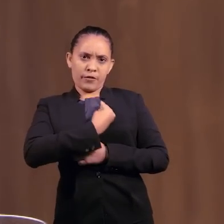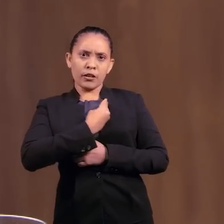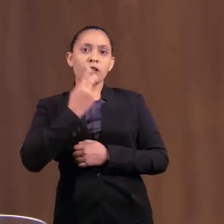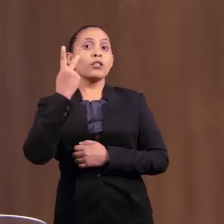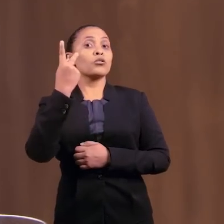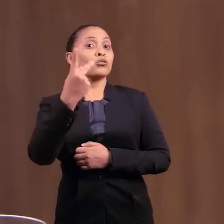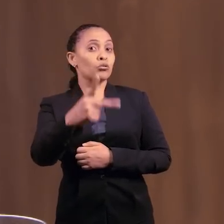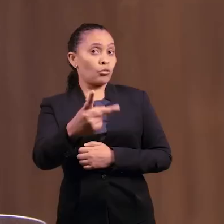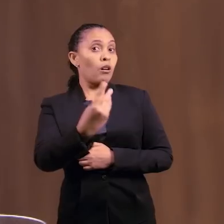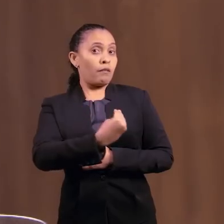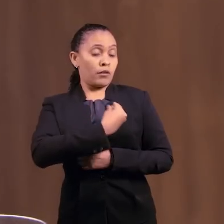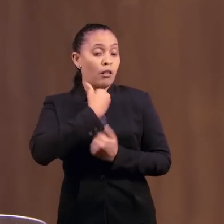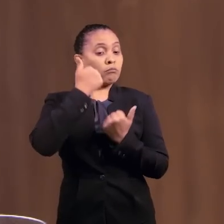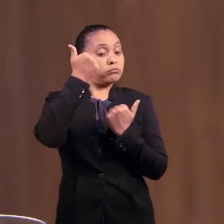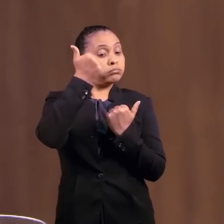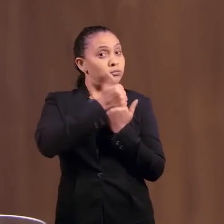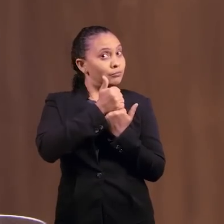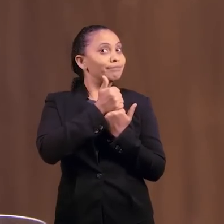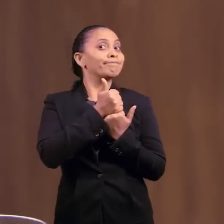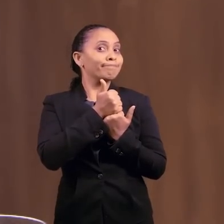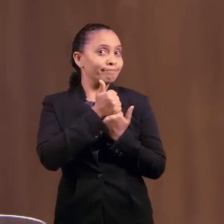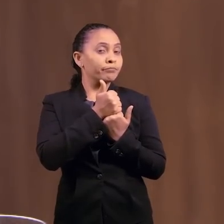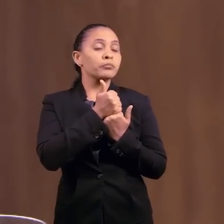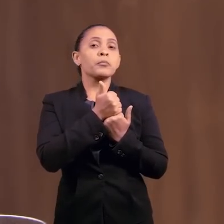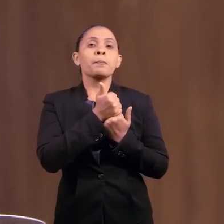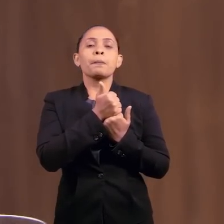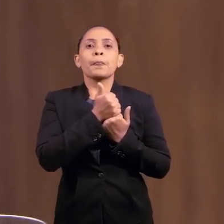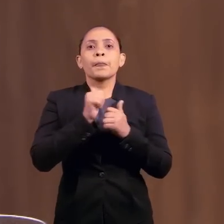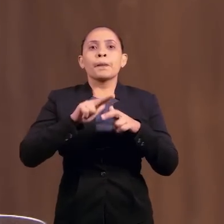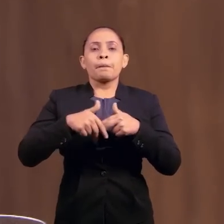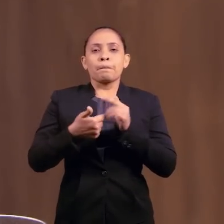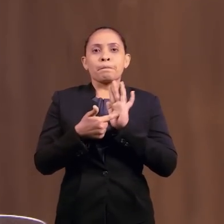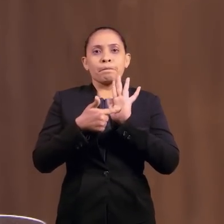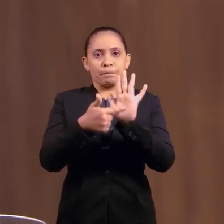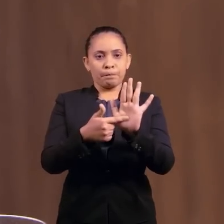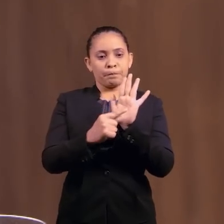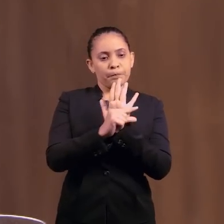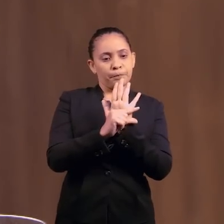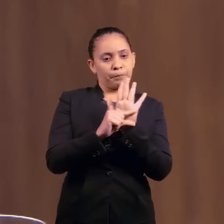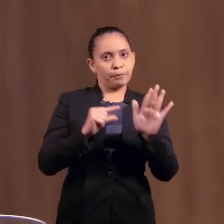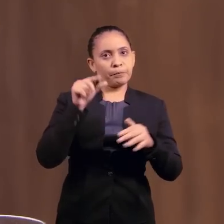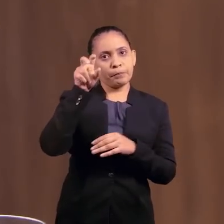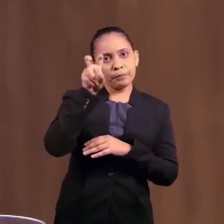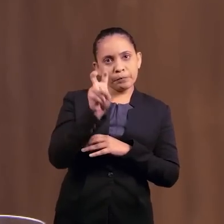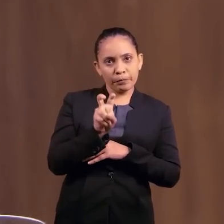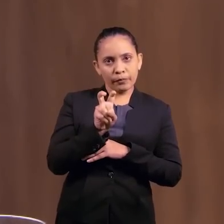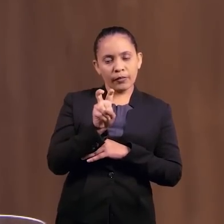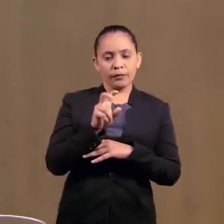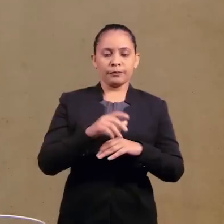Calvário. E por isso que também está aqui no versículo 5,